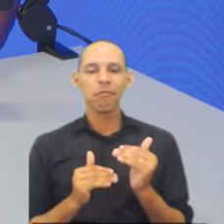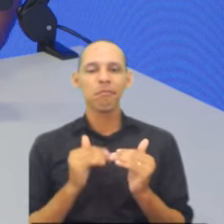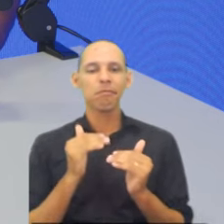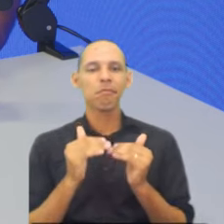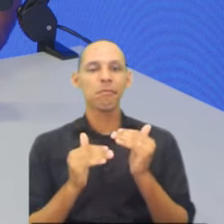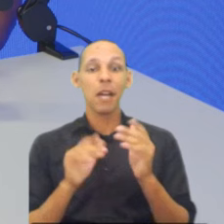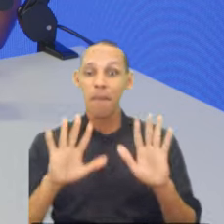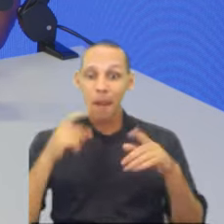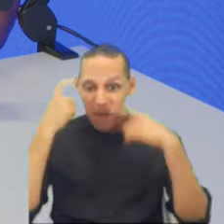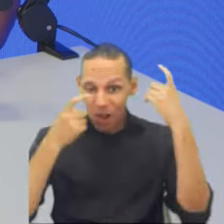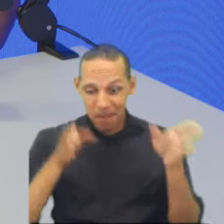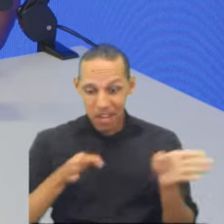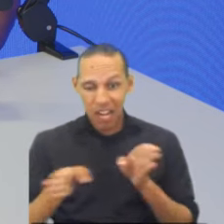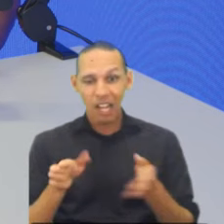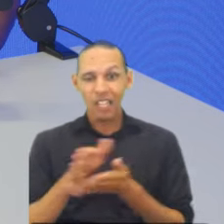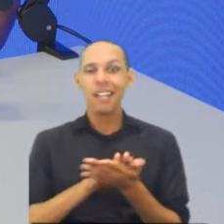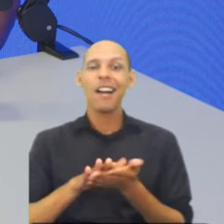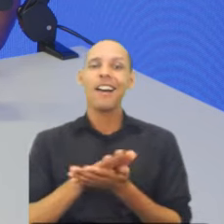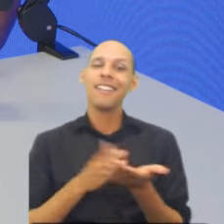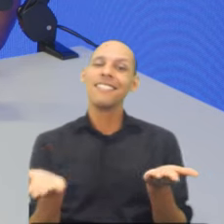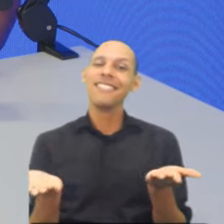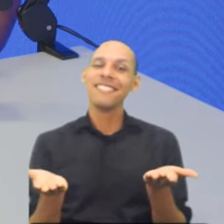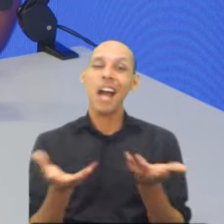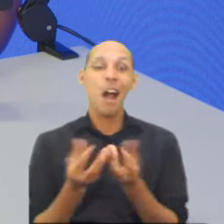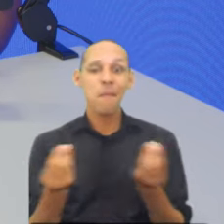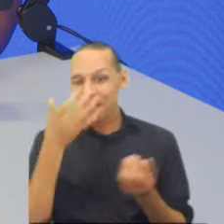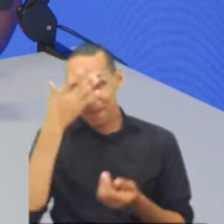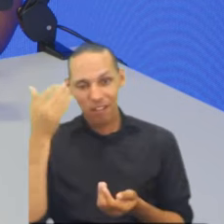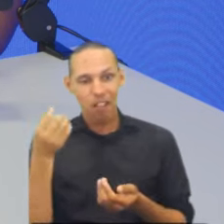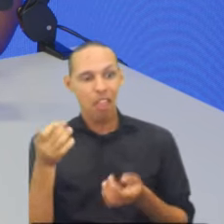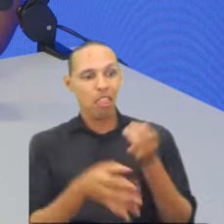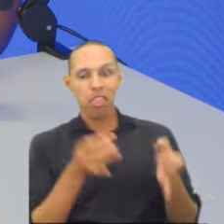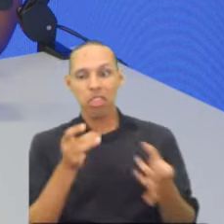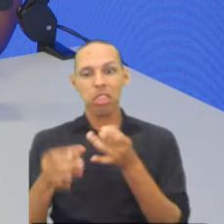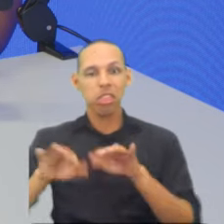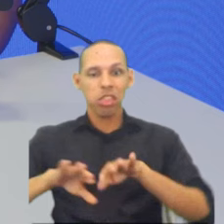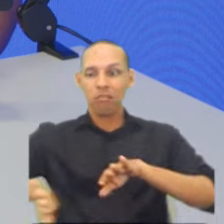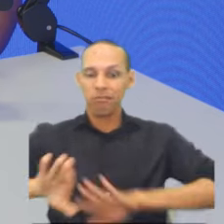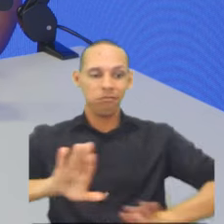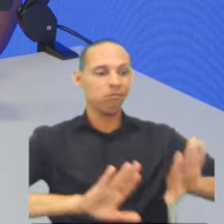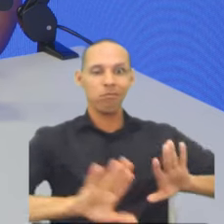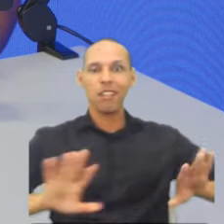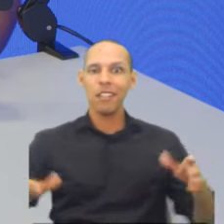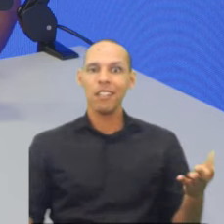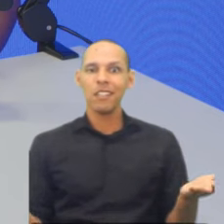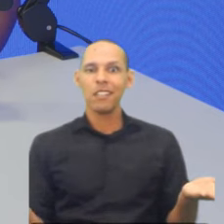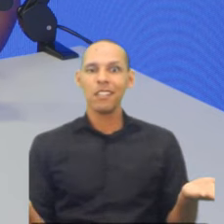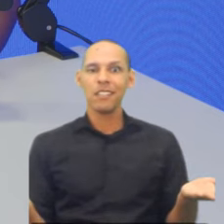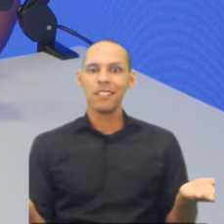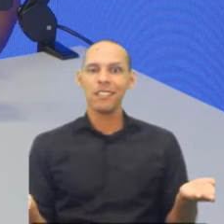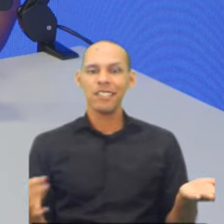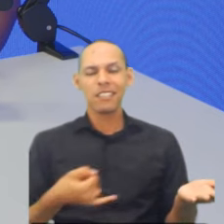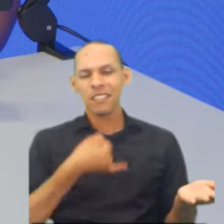está avançando sem a preocupação com a acessibilidade Total então é muita gente ficando de fora né eh e e assim